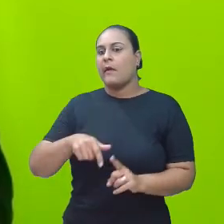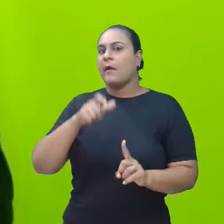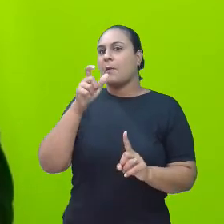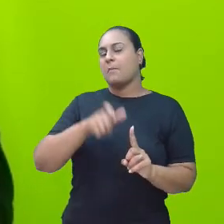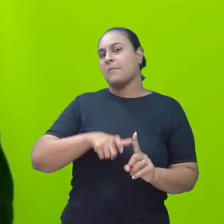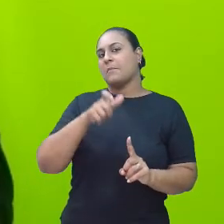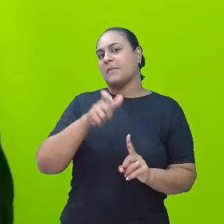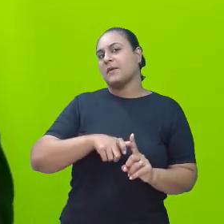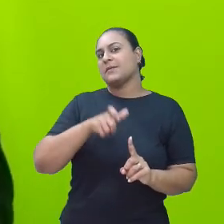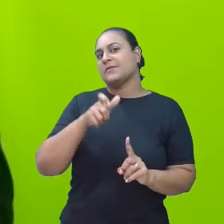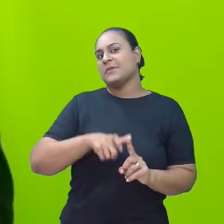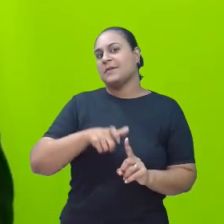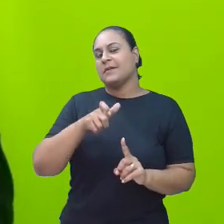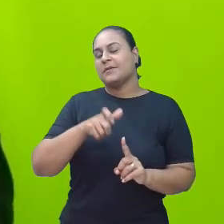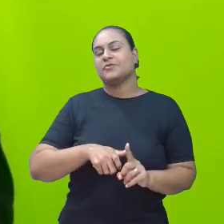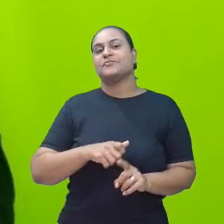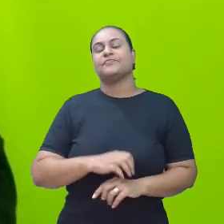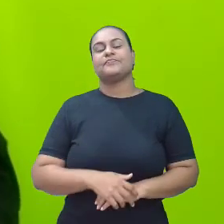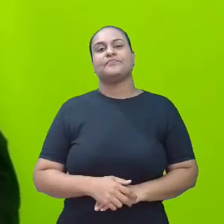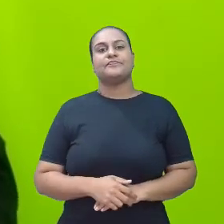que,